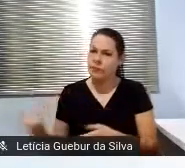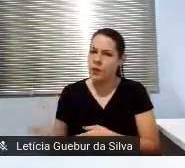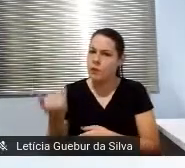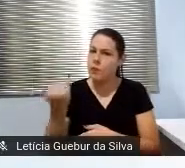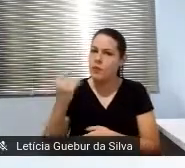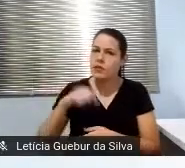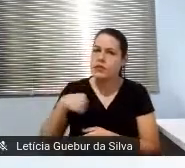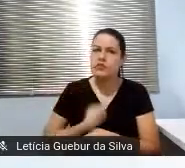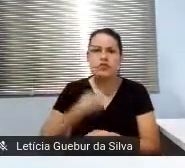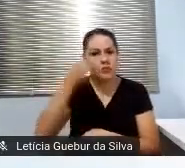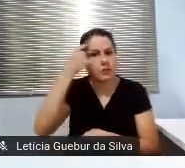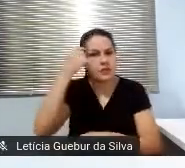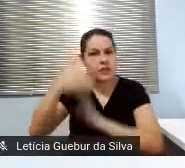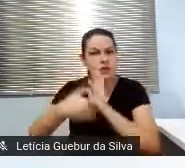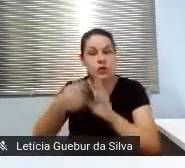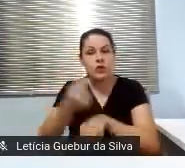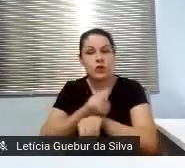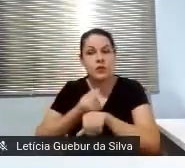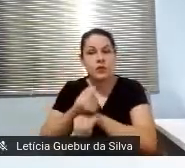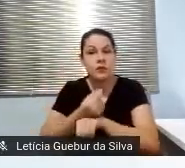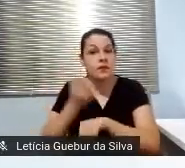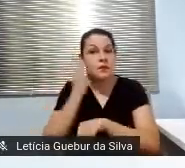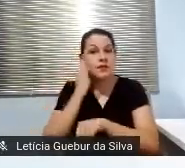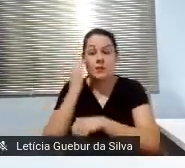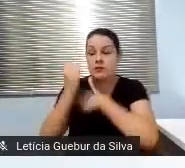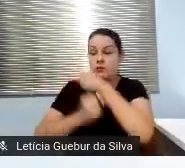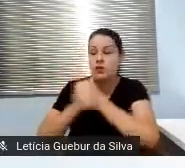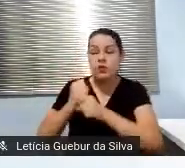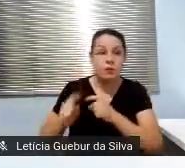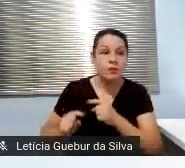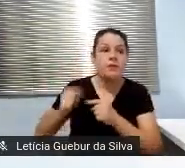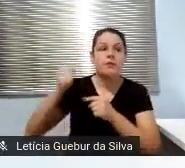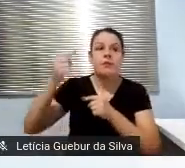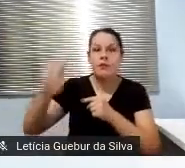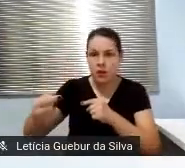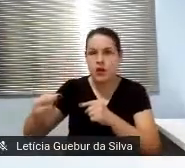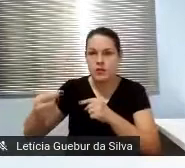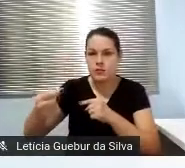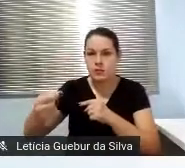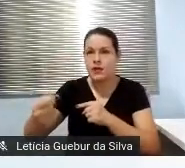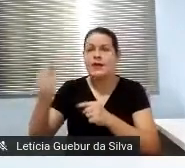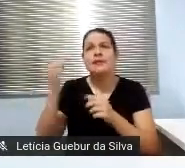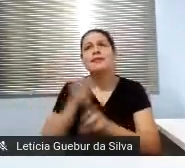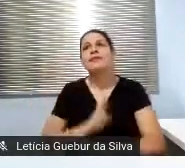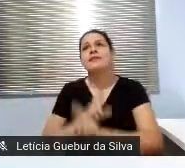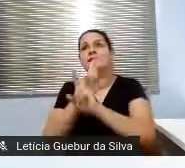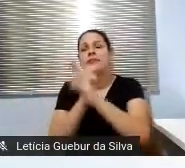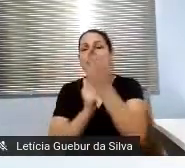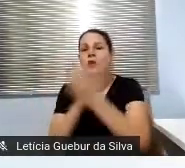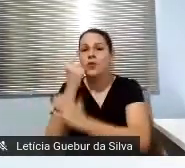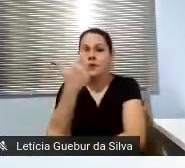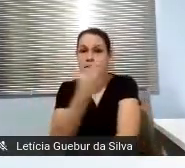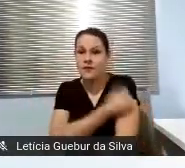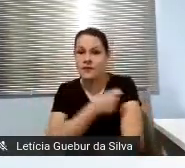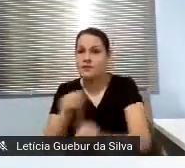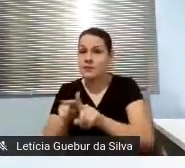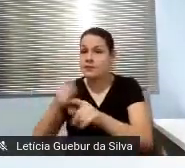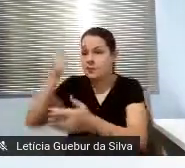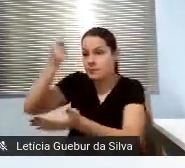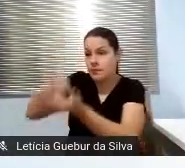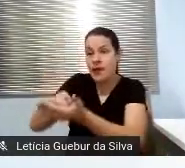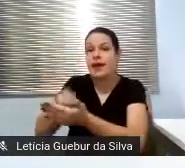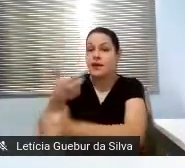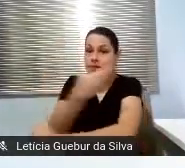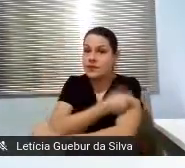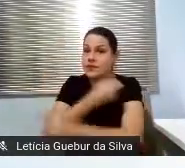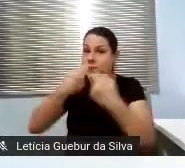nesse orçamento, que a gente inicia 2021 com comprando vacinas, né? Temos que pagar essas Sim. vacinas, temos que